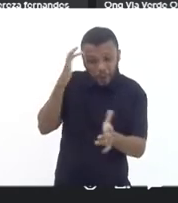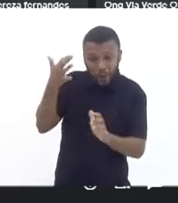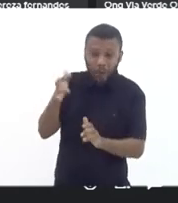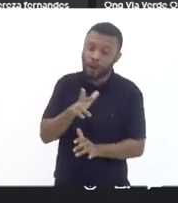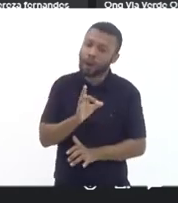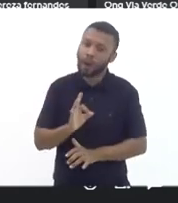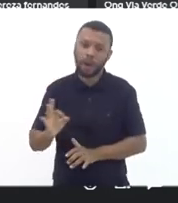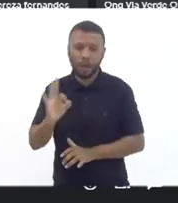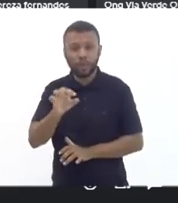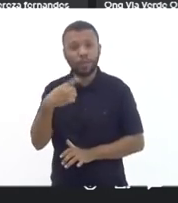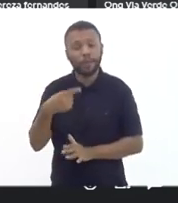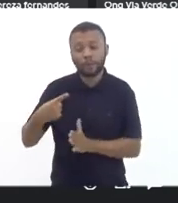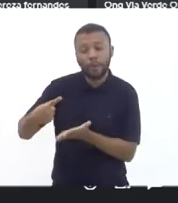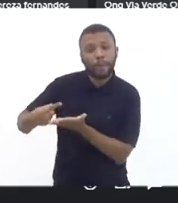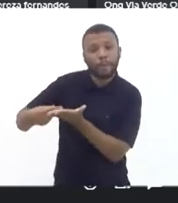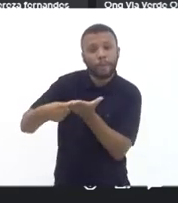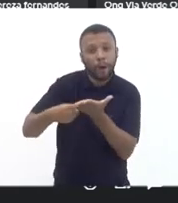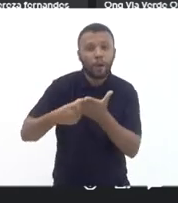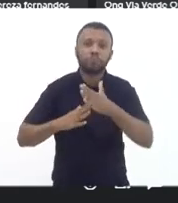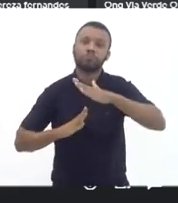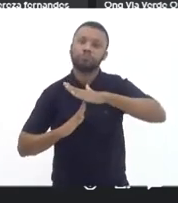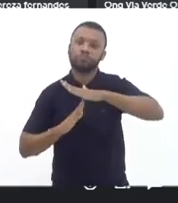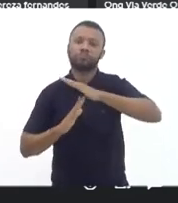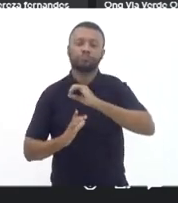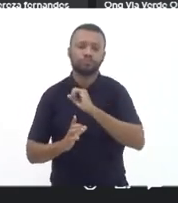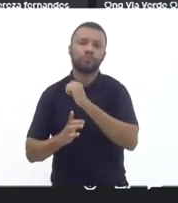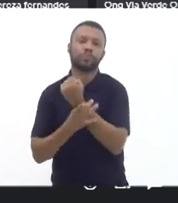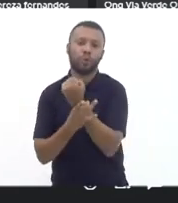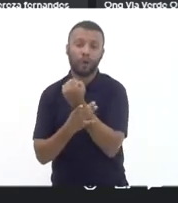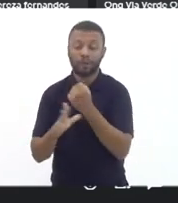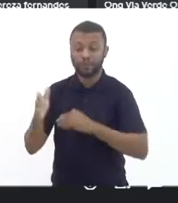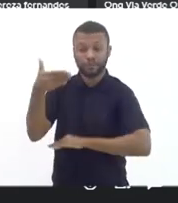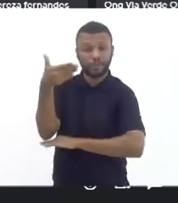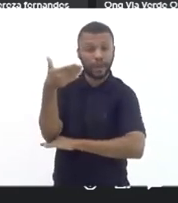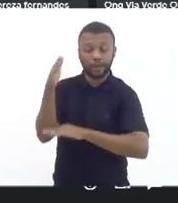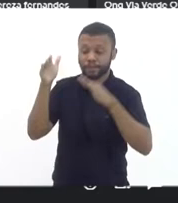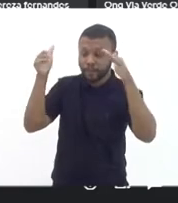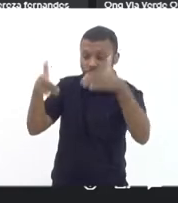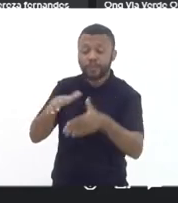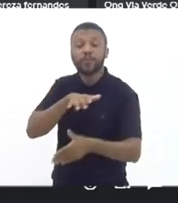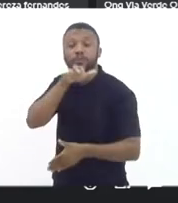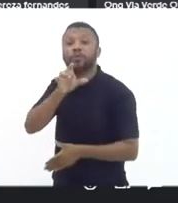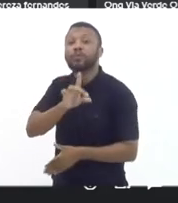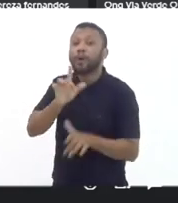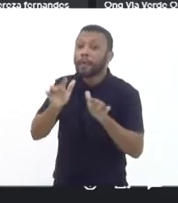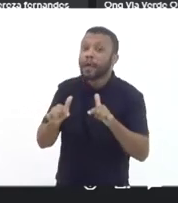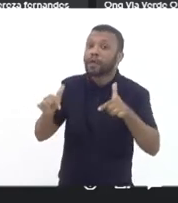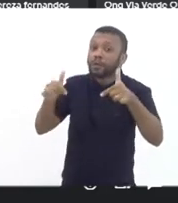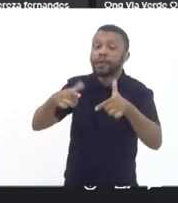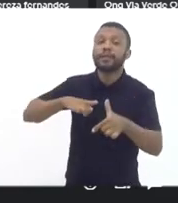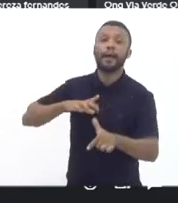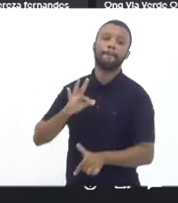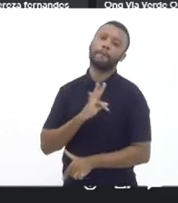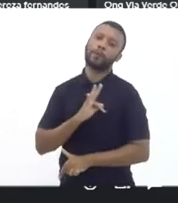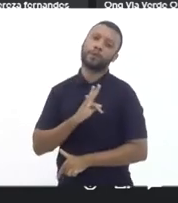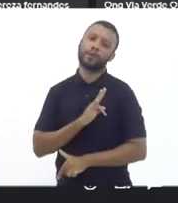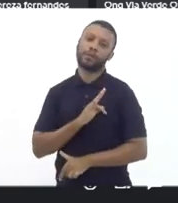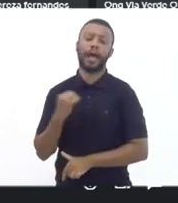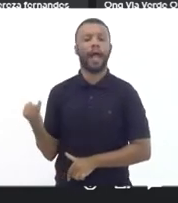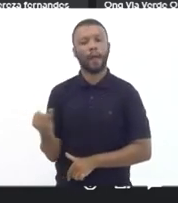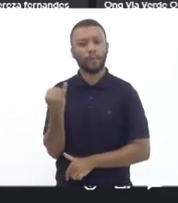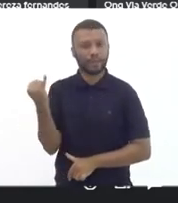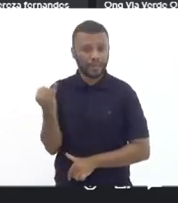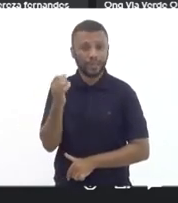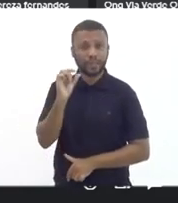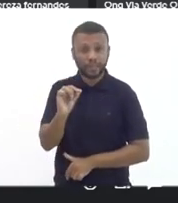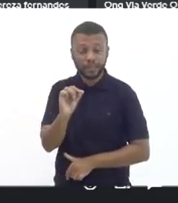hospedagens, com limite, com controle, com segurança, só para as ações de polícia? É fundamental que não se esvazie as